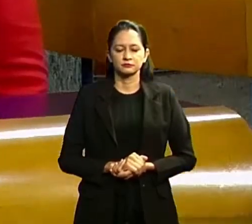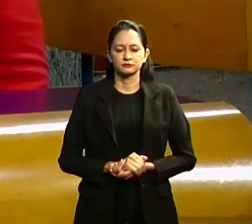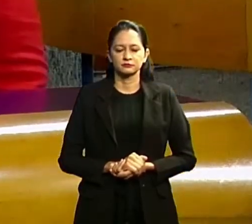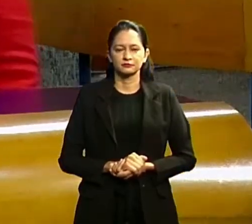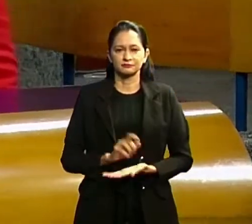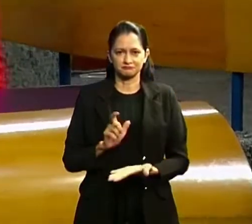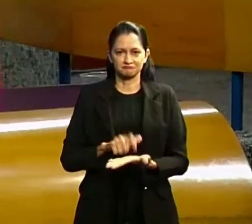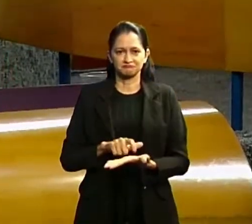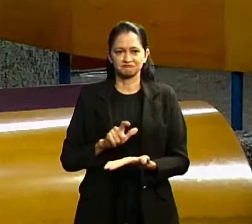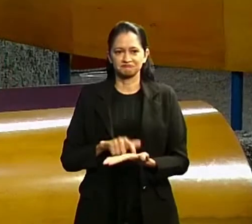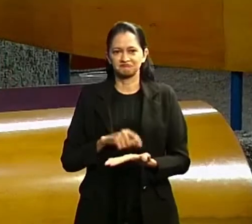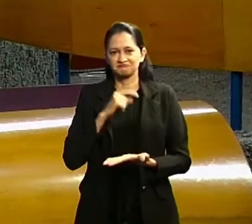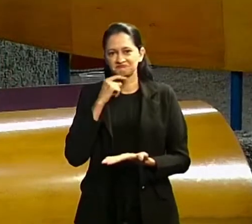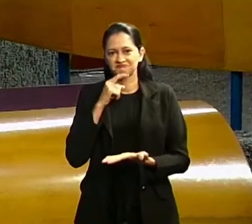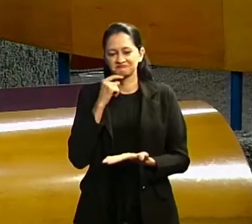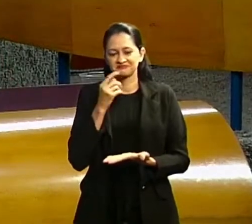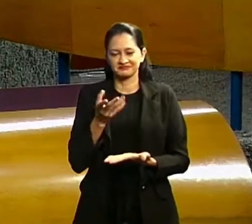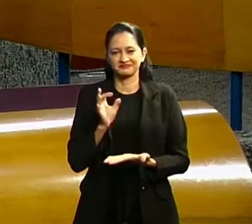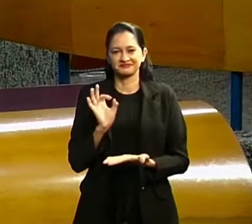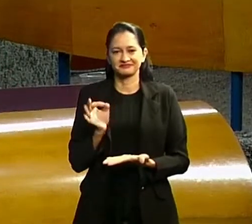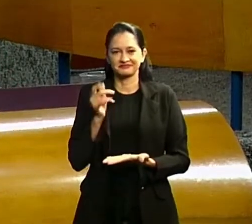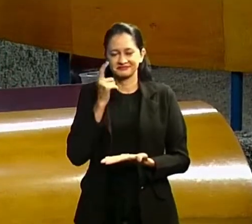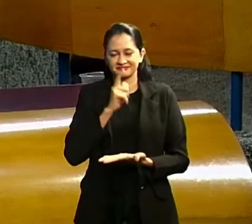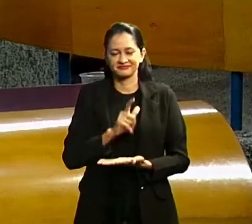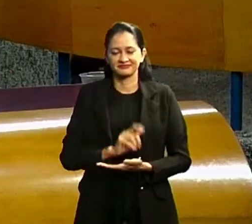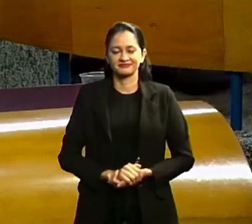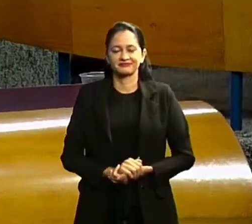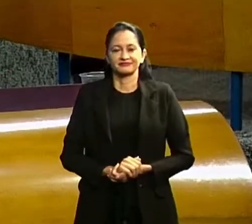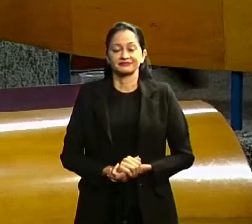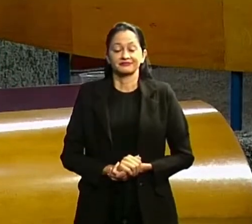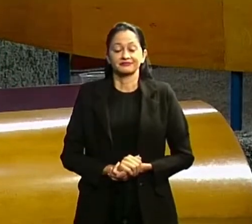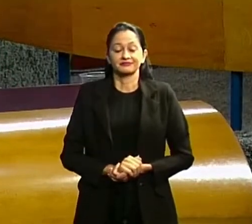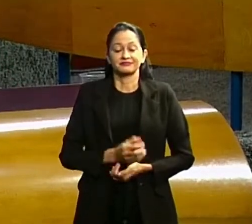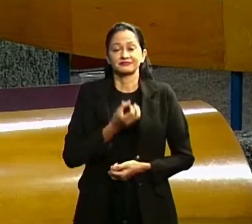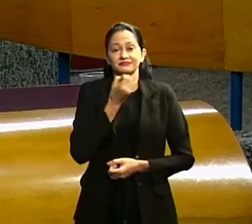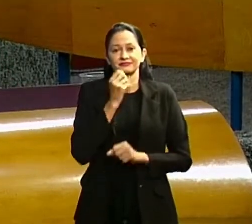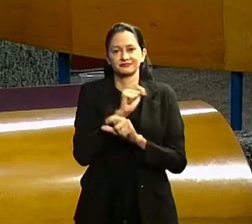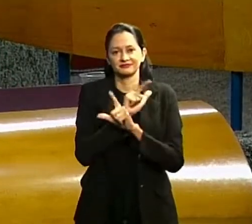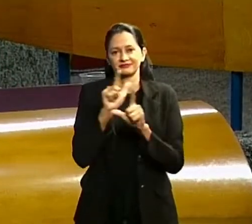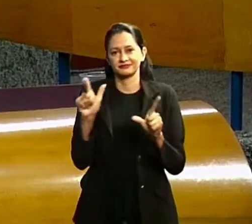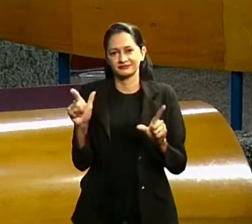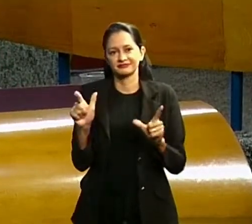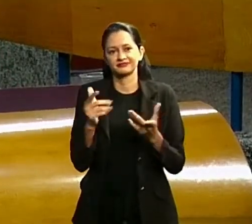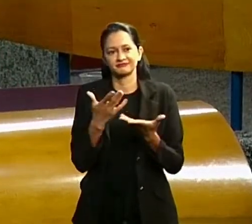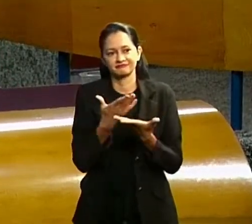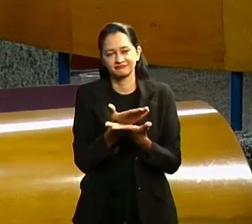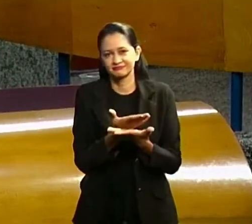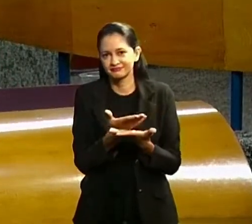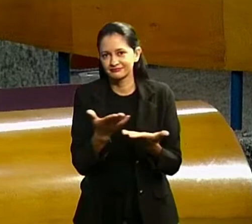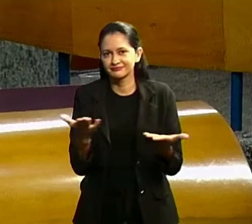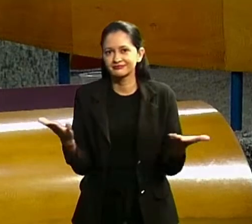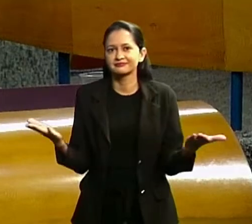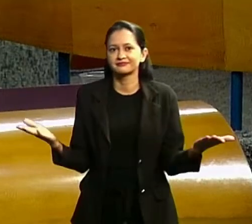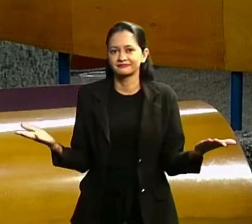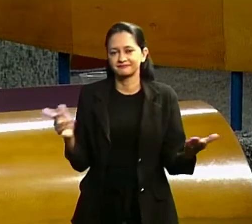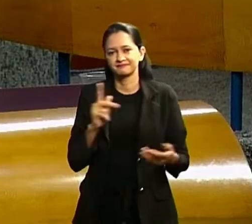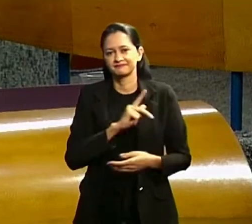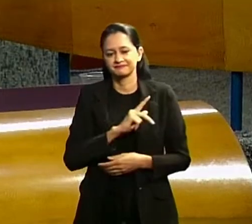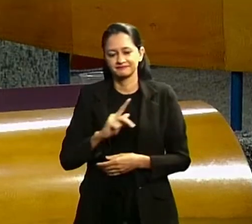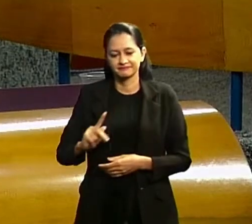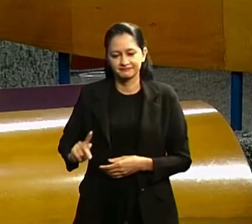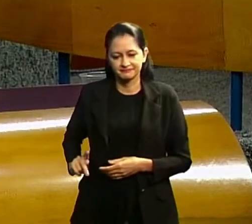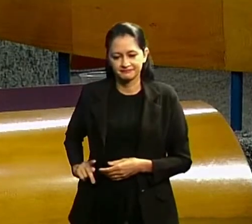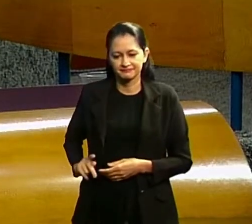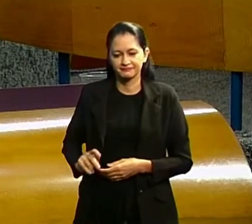Como é que liga isso? Ah, tá ligado. Bom dia a todos, bom dia, presidente. É, bom